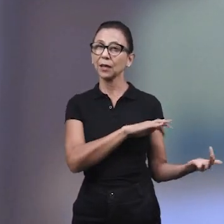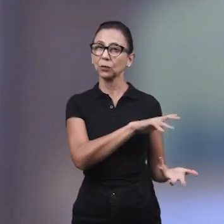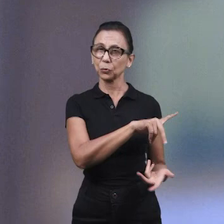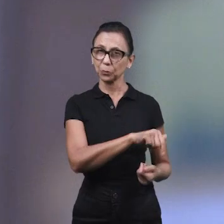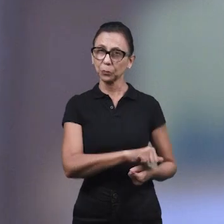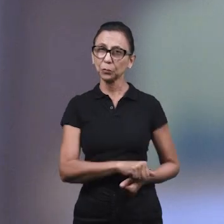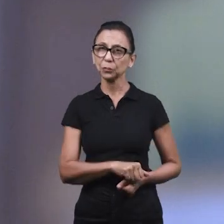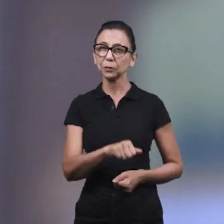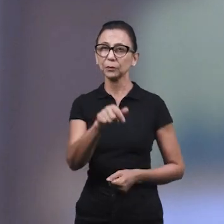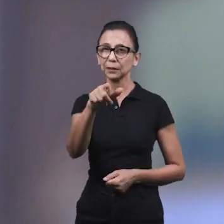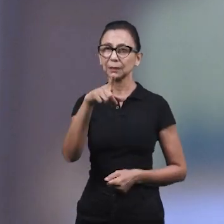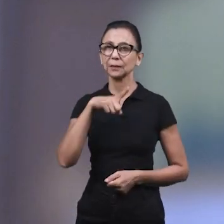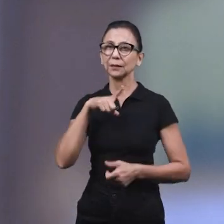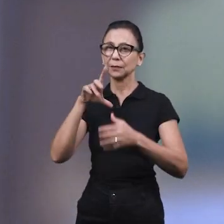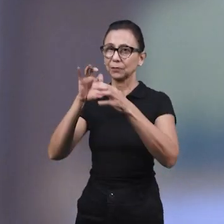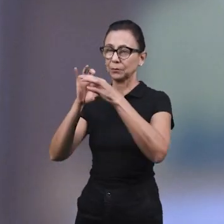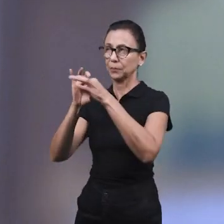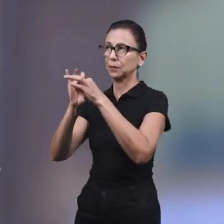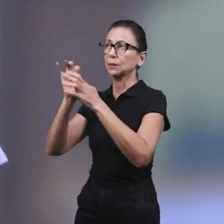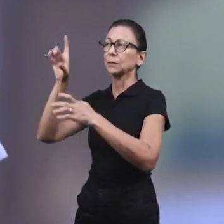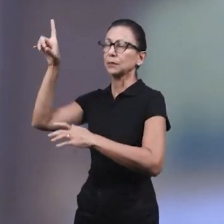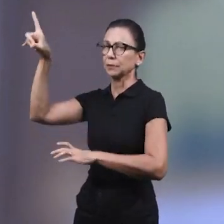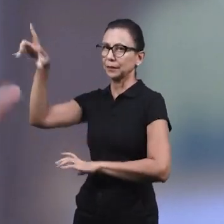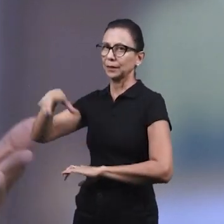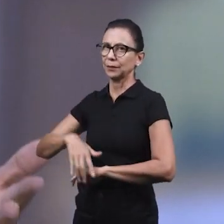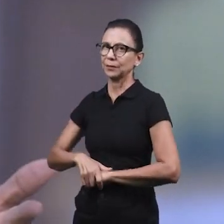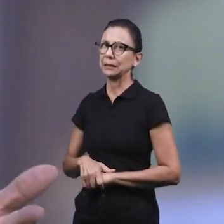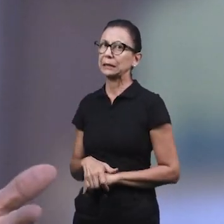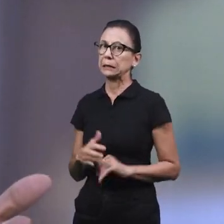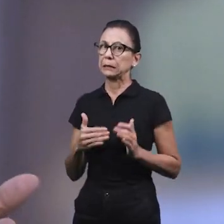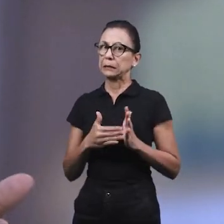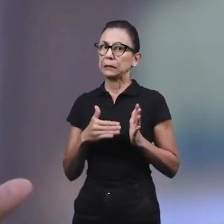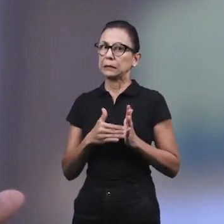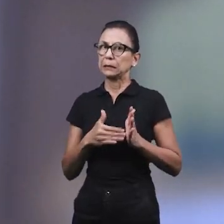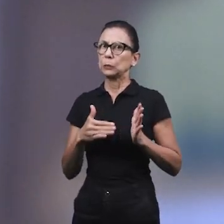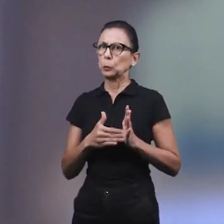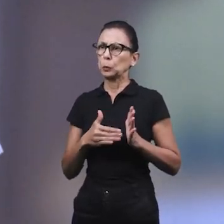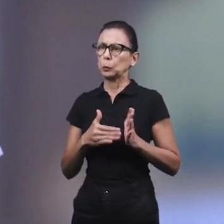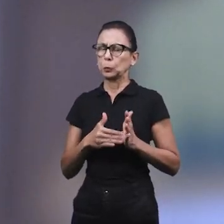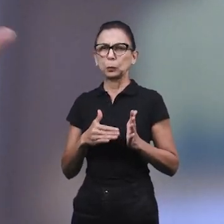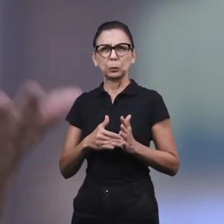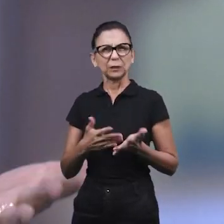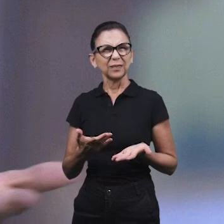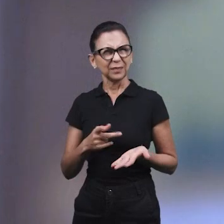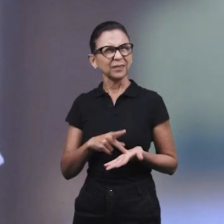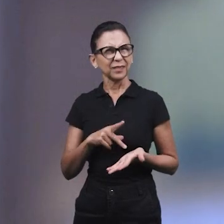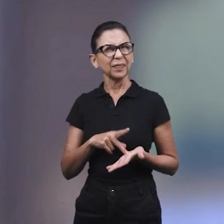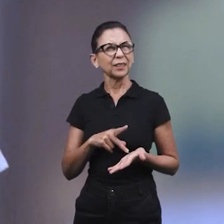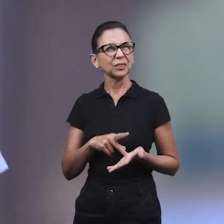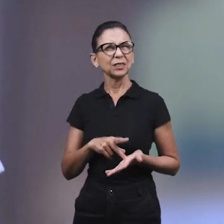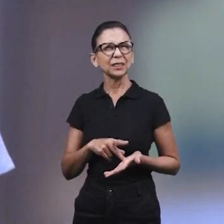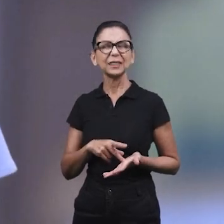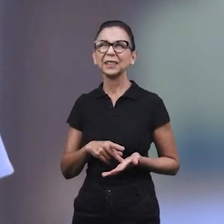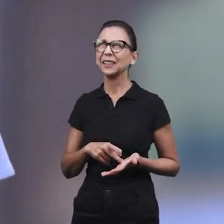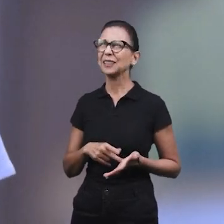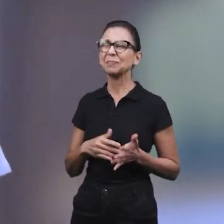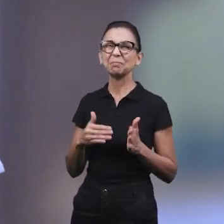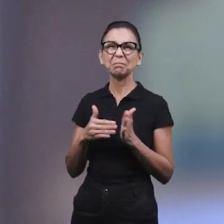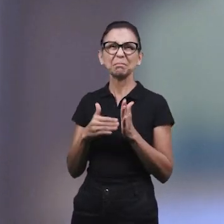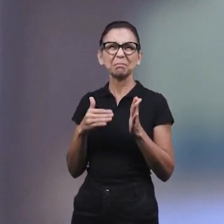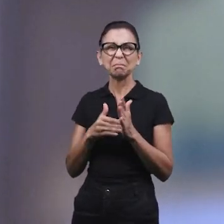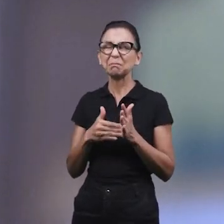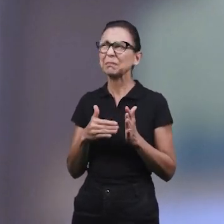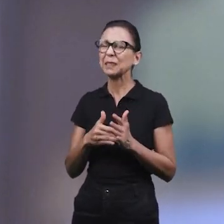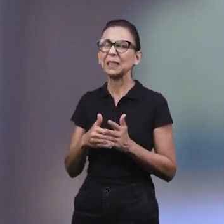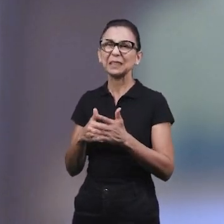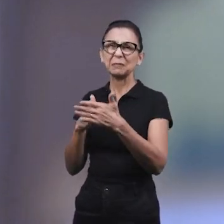e se aproximado de Deus? Existem tantas dificuldades, não é? Muitos obstáculos se levantam para nos